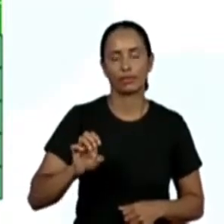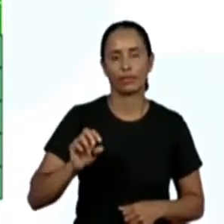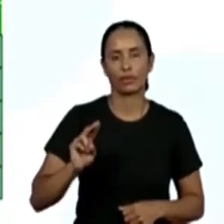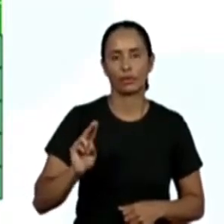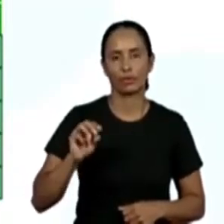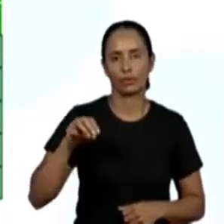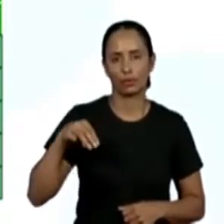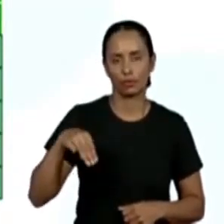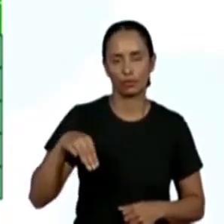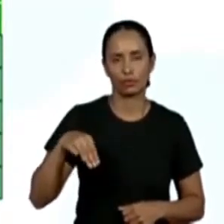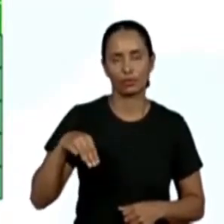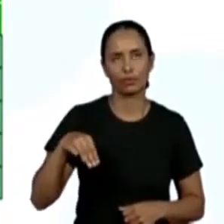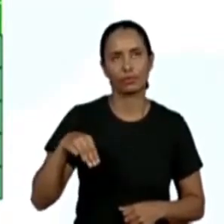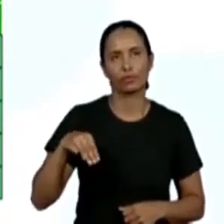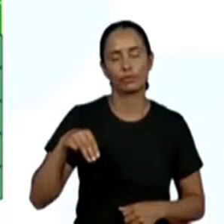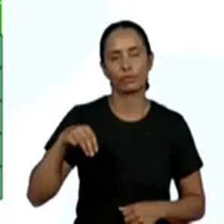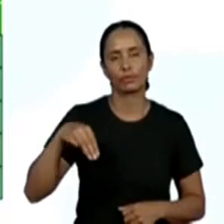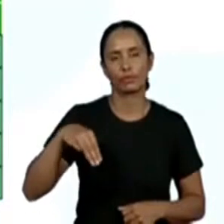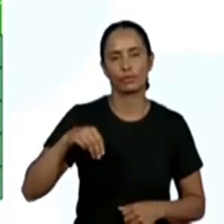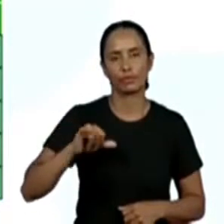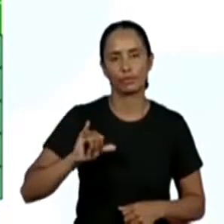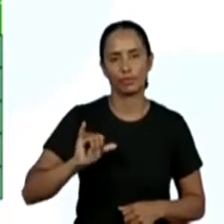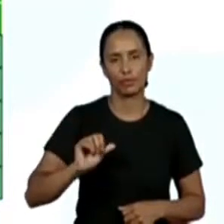61 mil